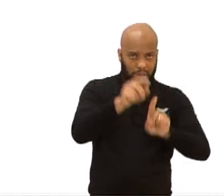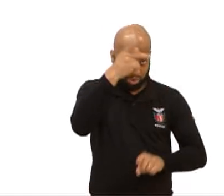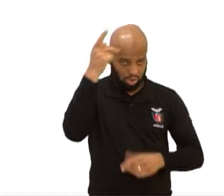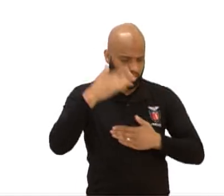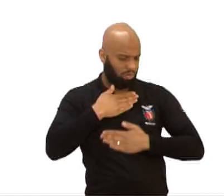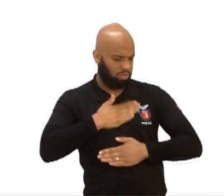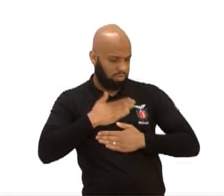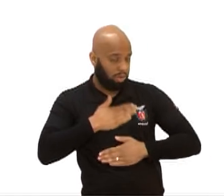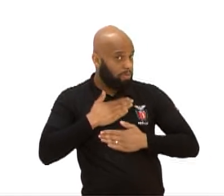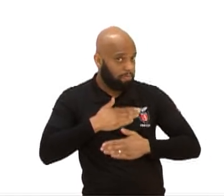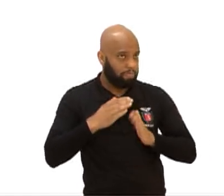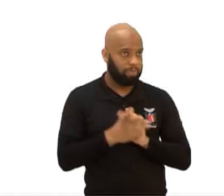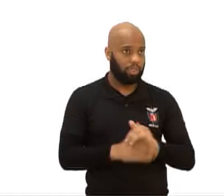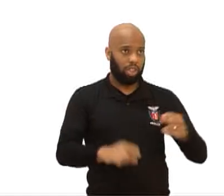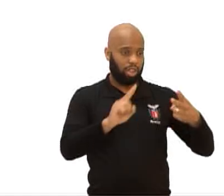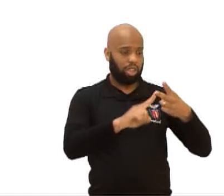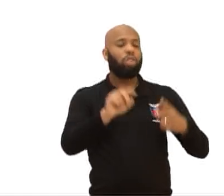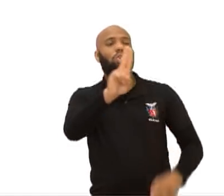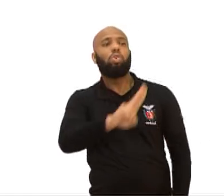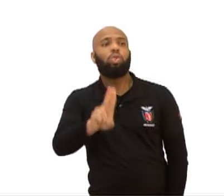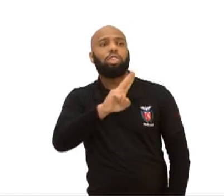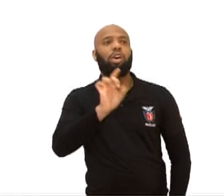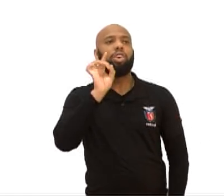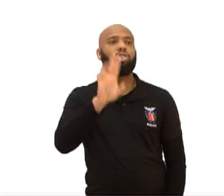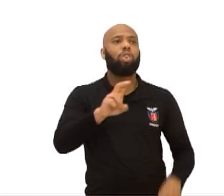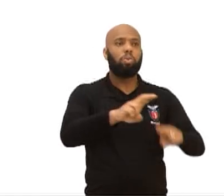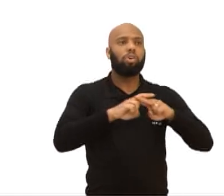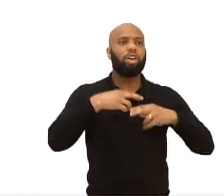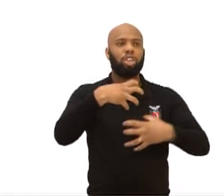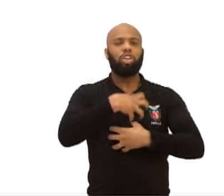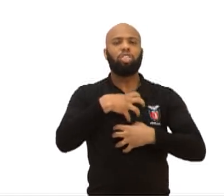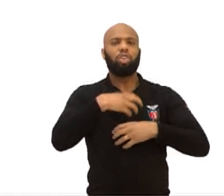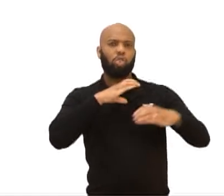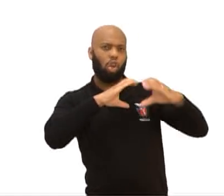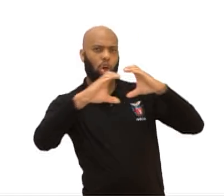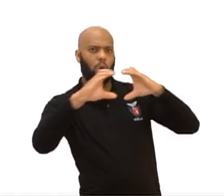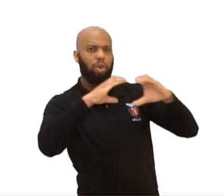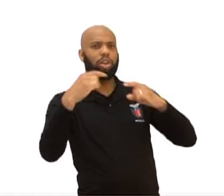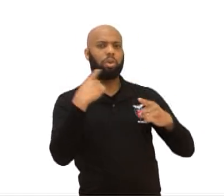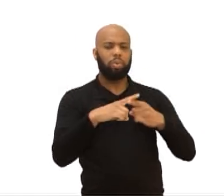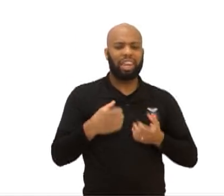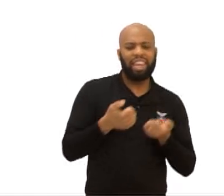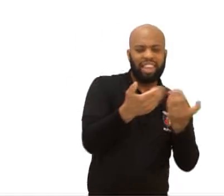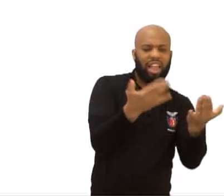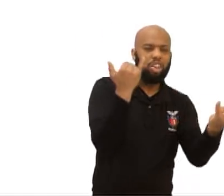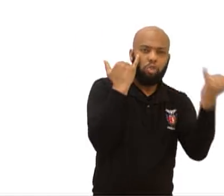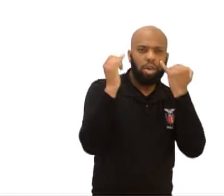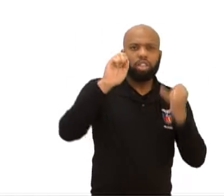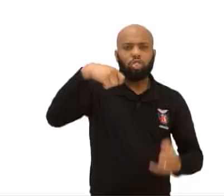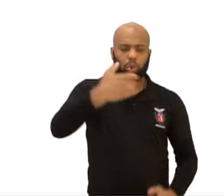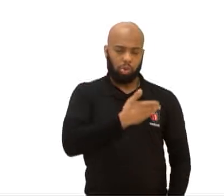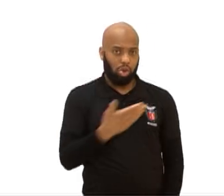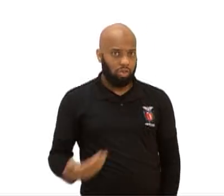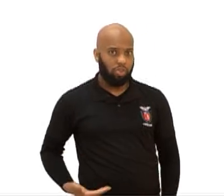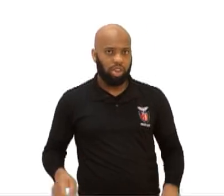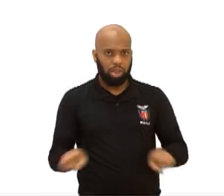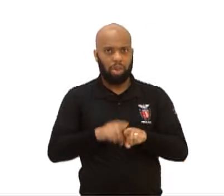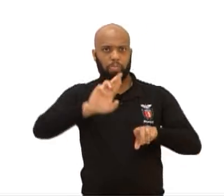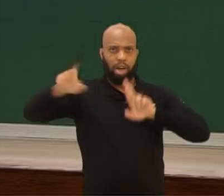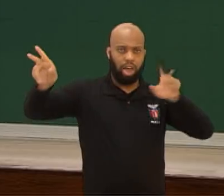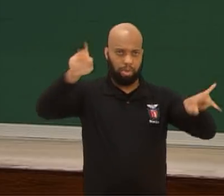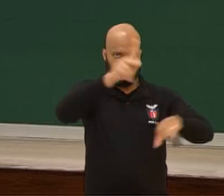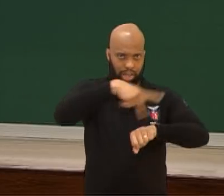entretenimento? Ou foi utilizado apenas como meio de comunicação para repassar informações sobre os governos de